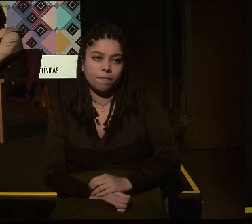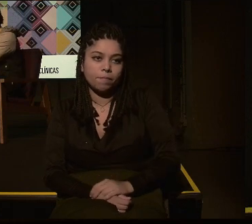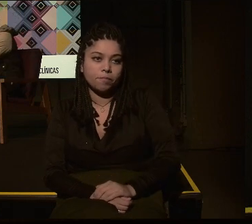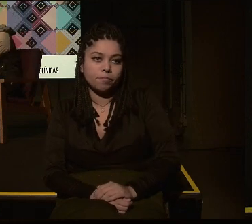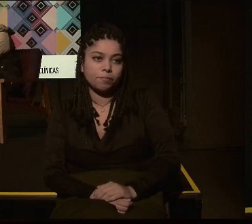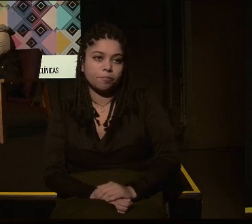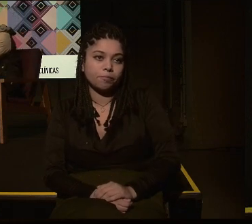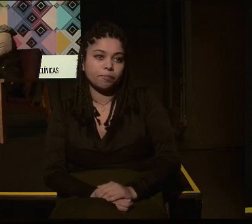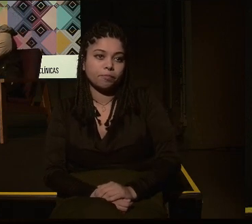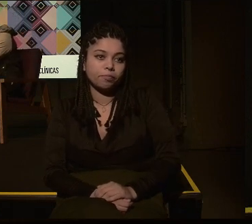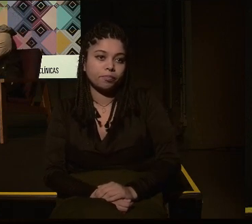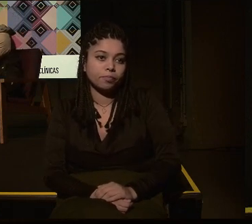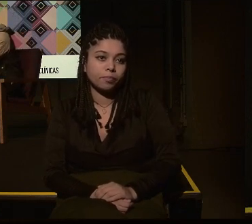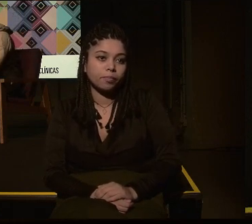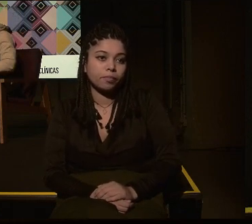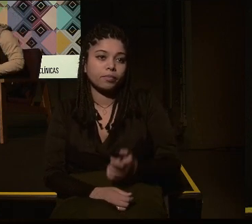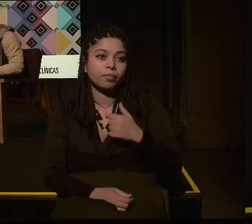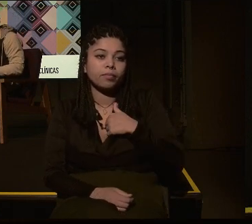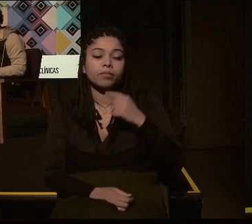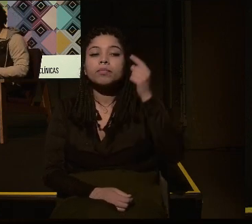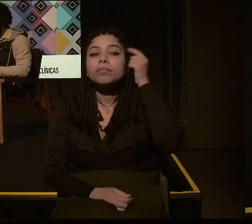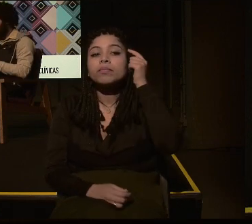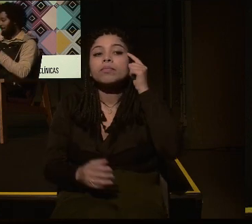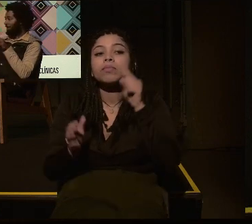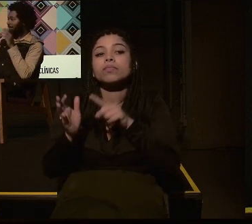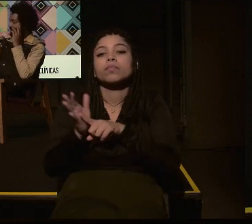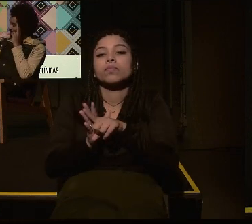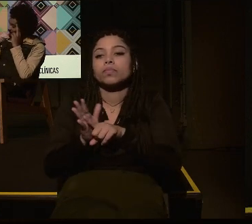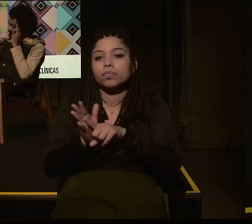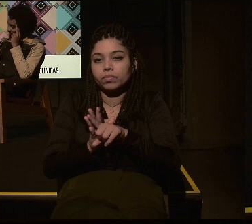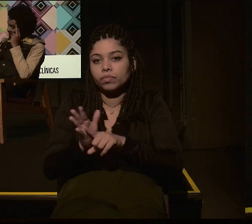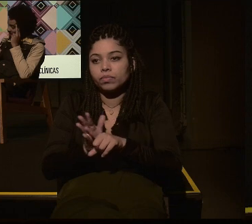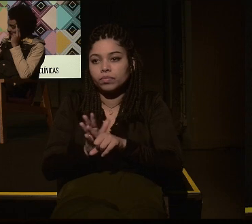Emi, eu fiquei pensando nessa pesquisa que a gente...